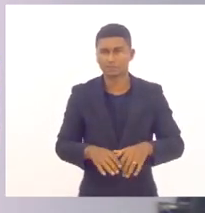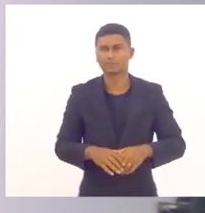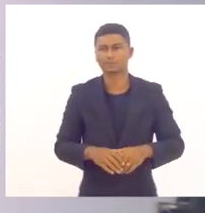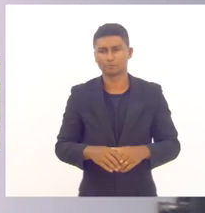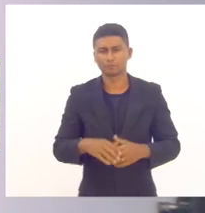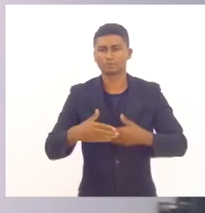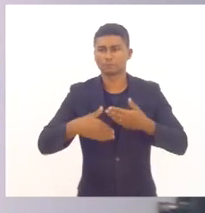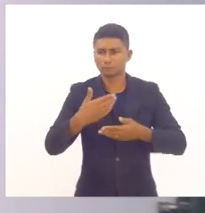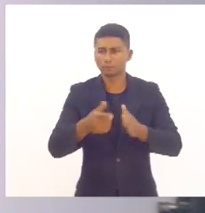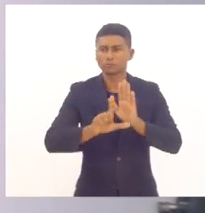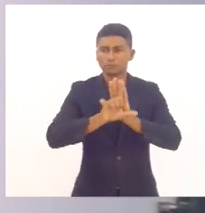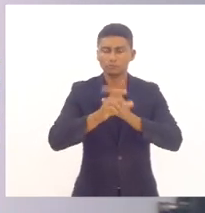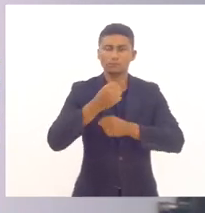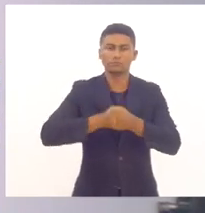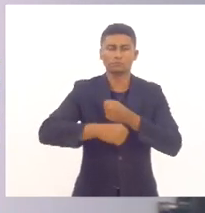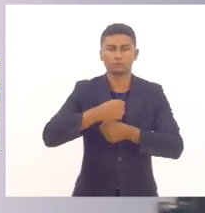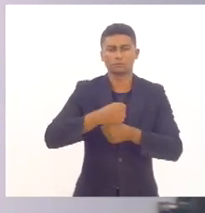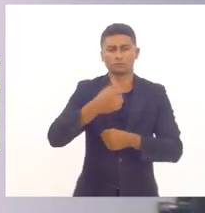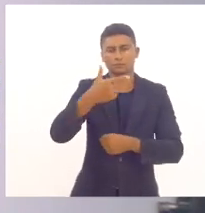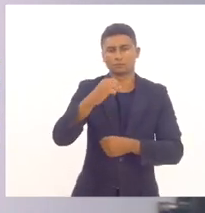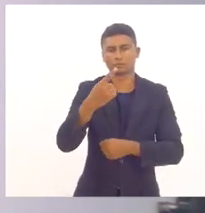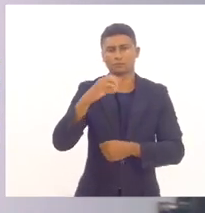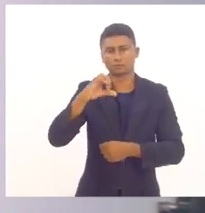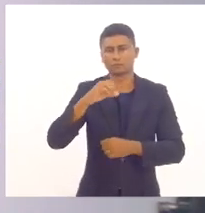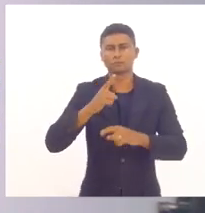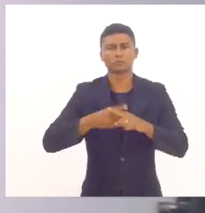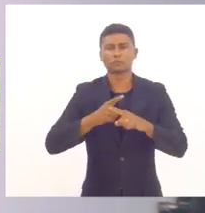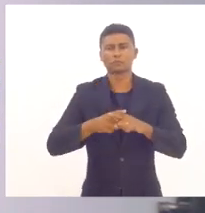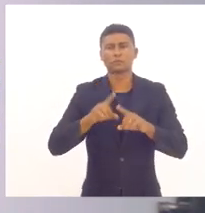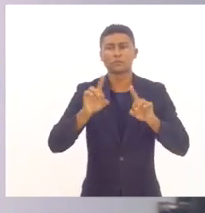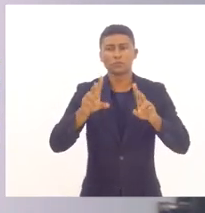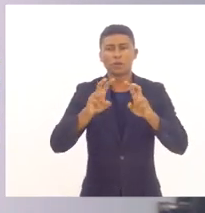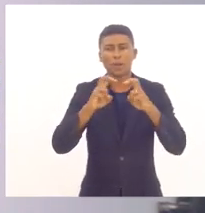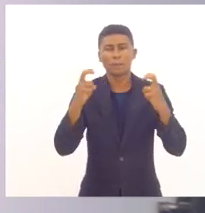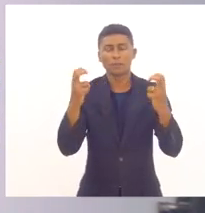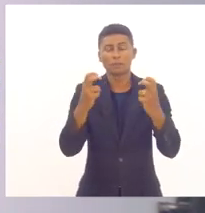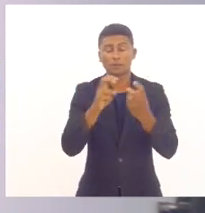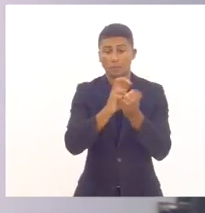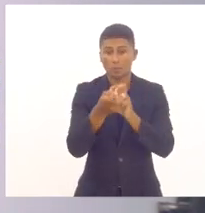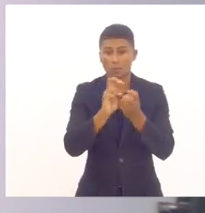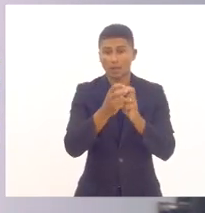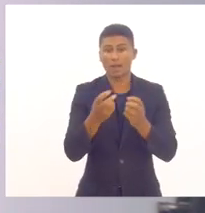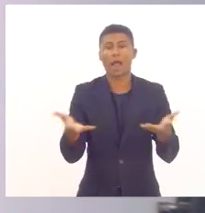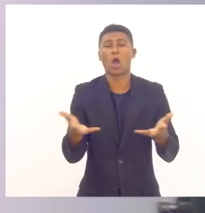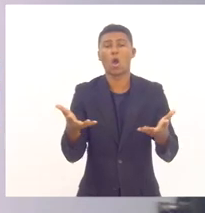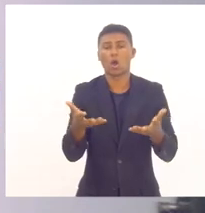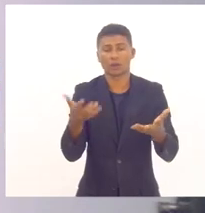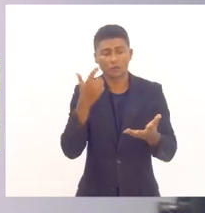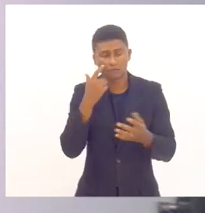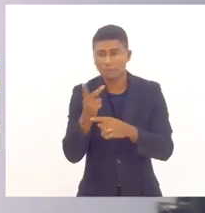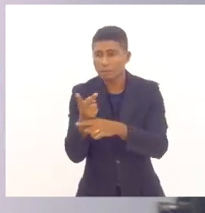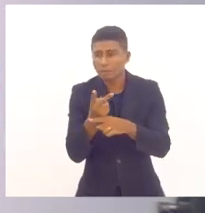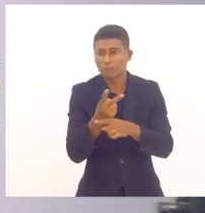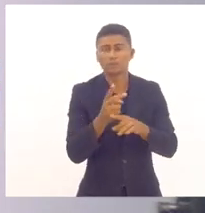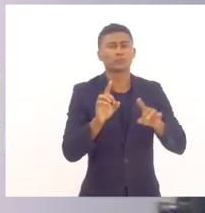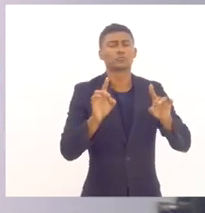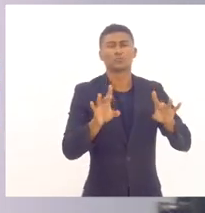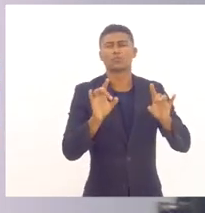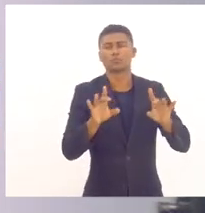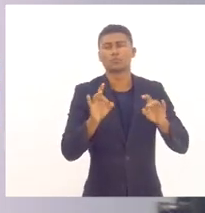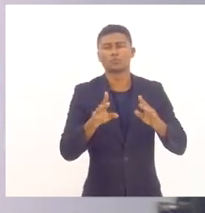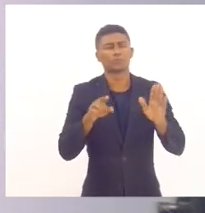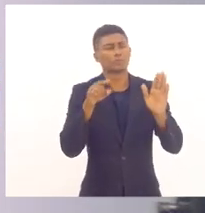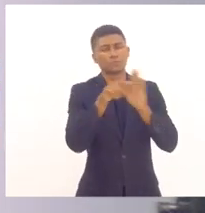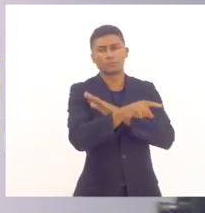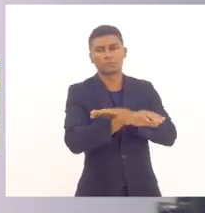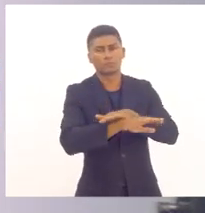que virou lei em 2019, por que que ele só procurou a capoeira agora? Tá bom. Entendeu? Só isso que eu perguntei, mais